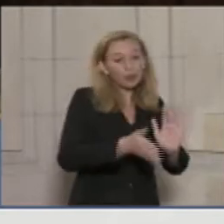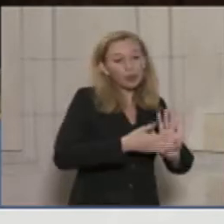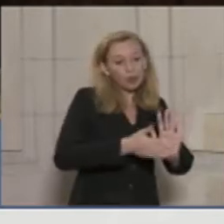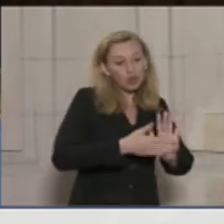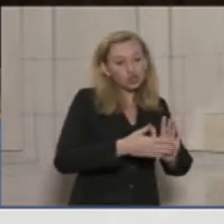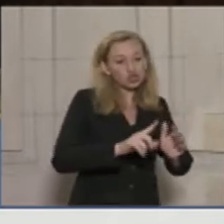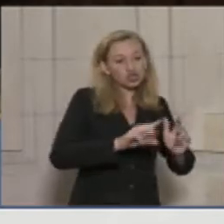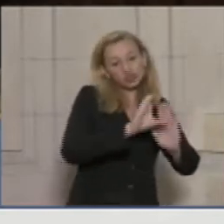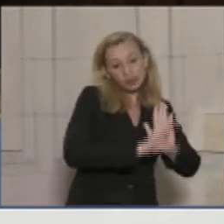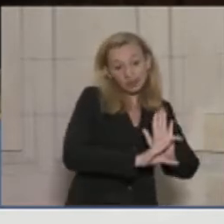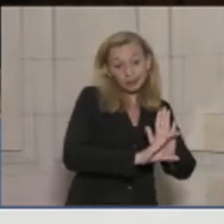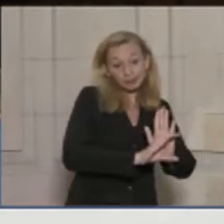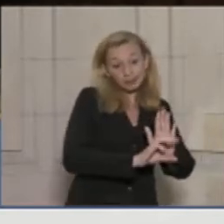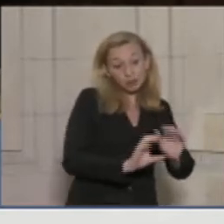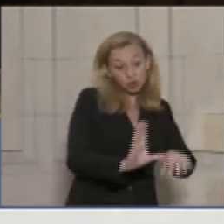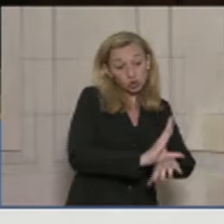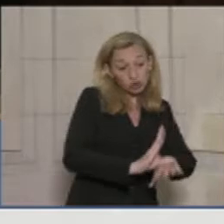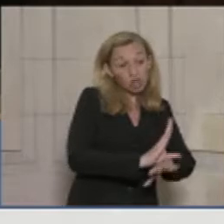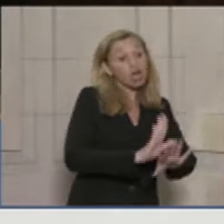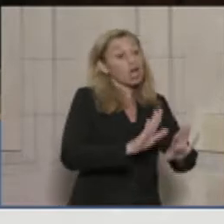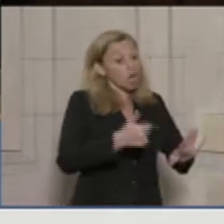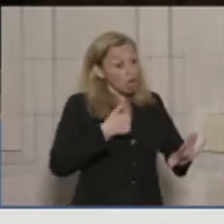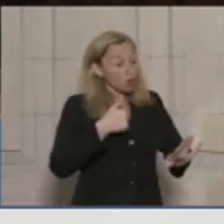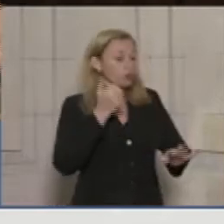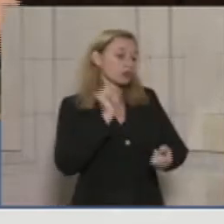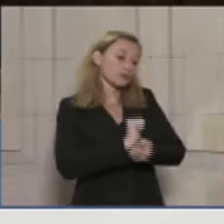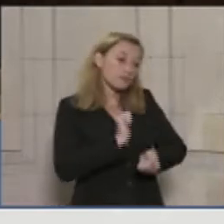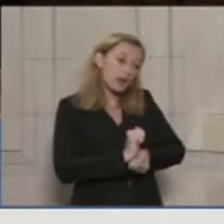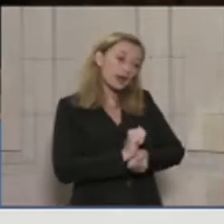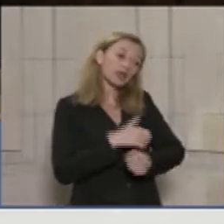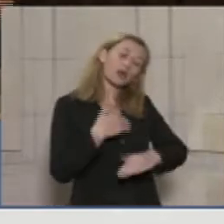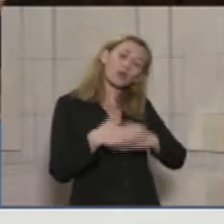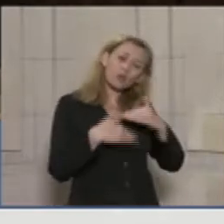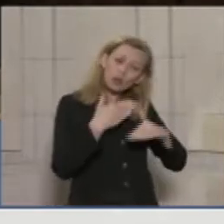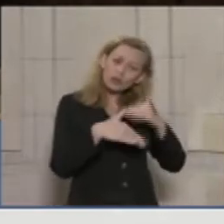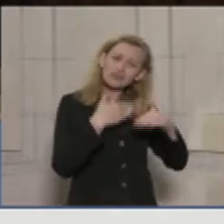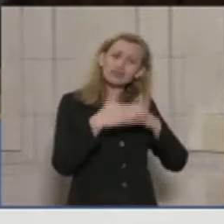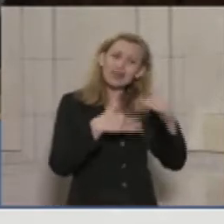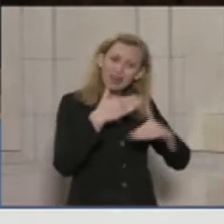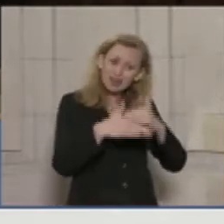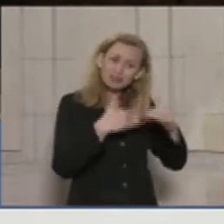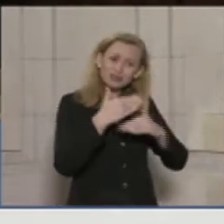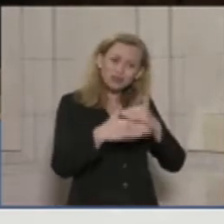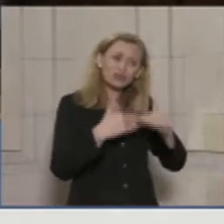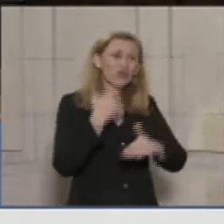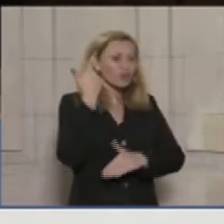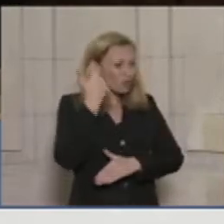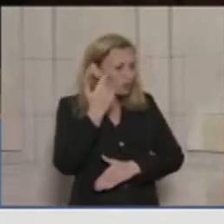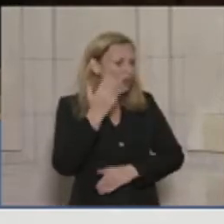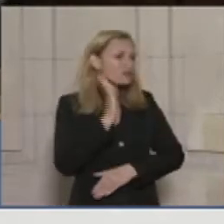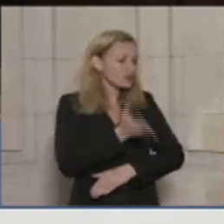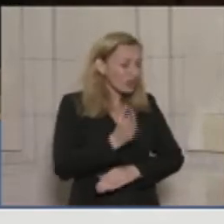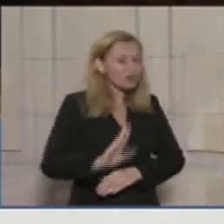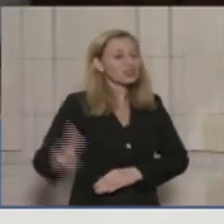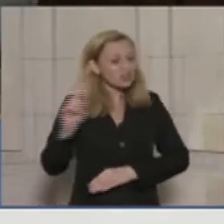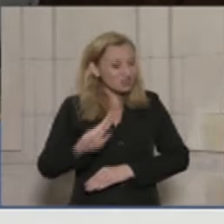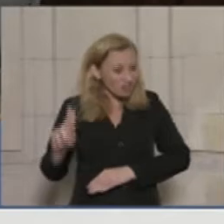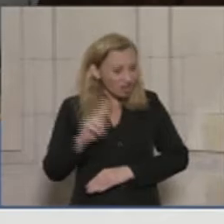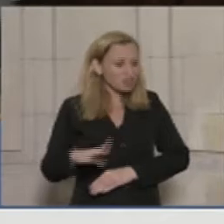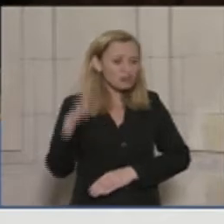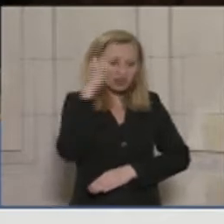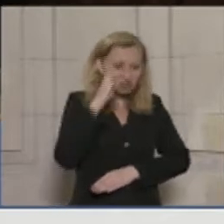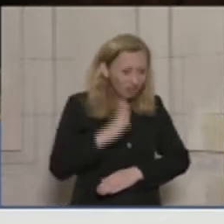cheguemos a esse ponto. Eu espero que o governo entenda que esse é um processo consolidado nas universidades brasileiras, nas universidades estaduais